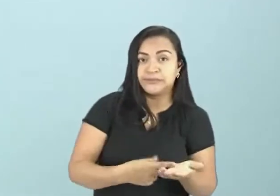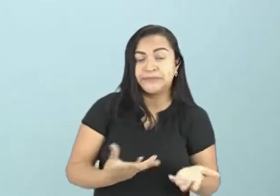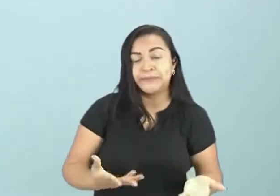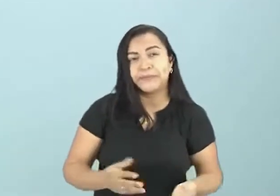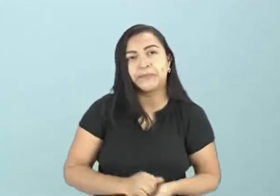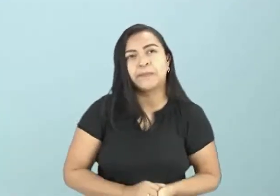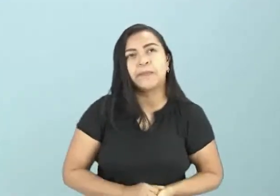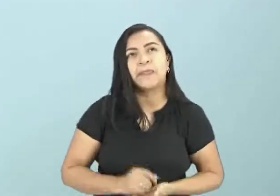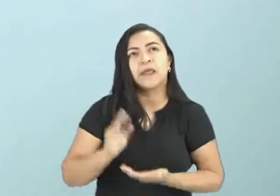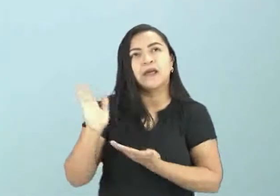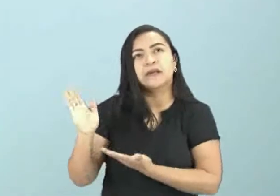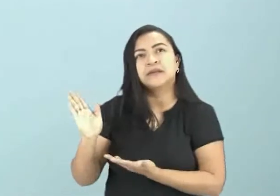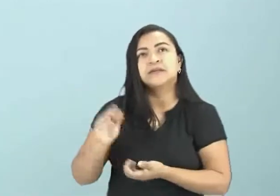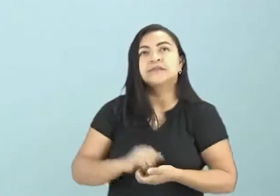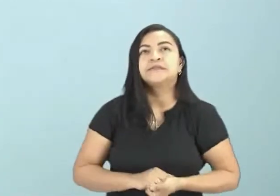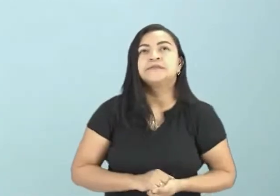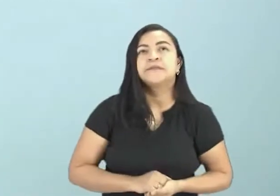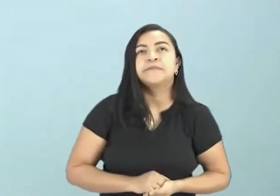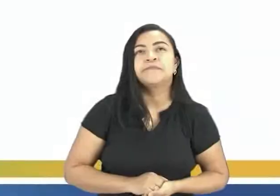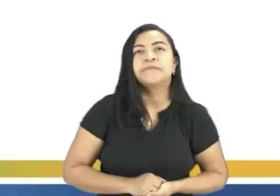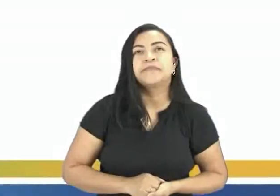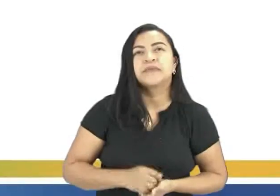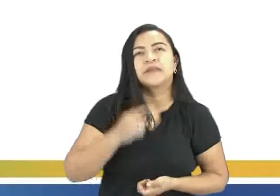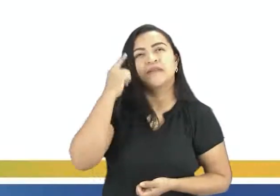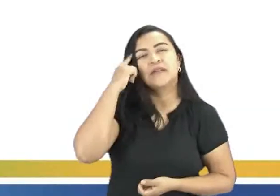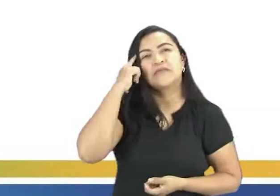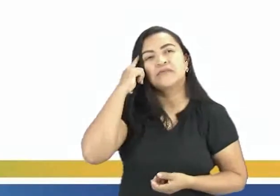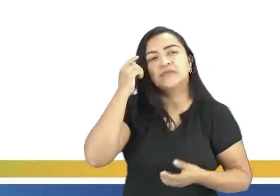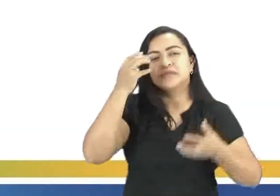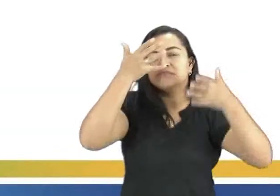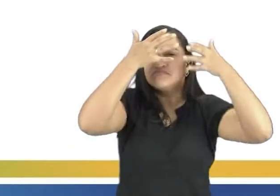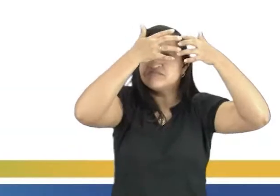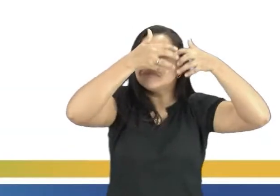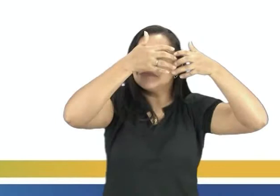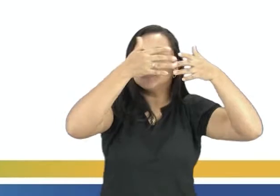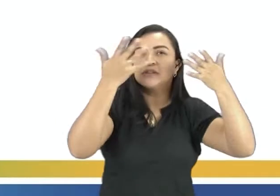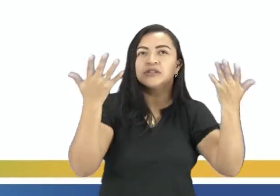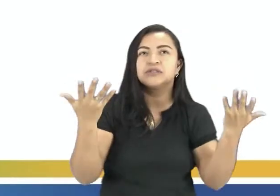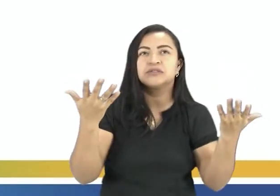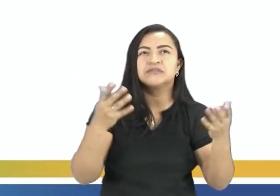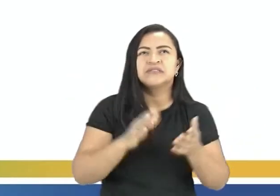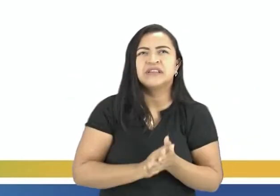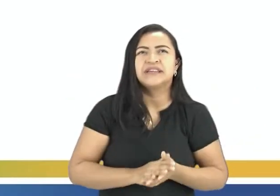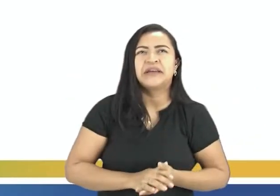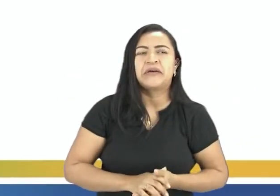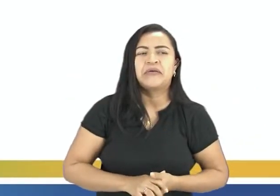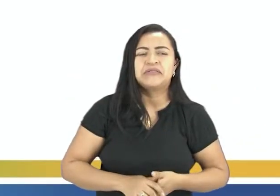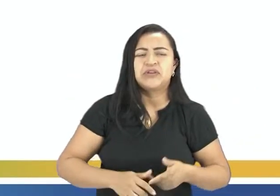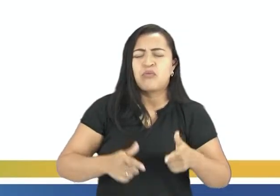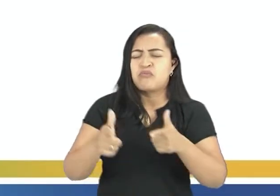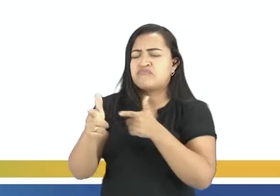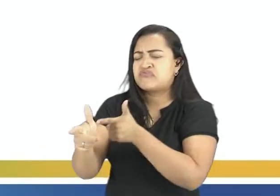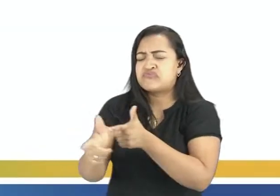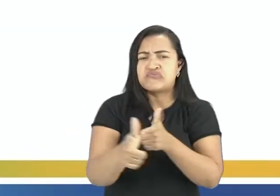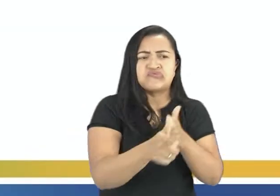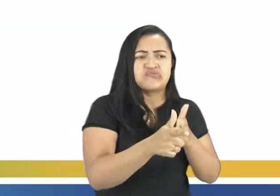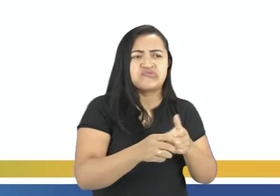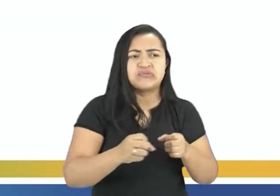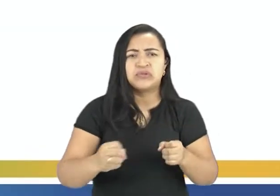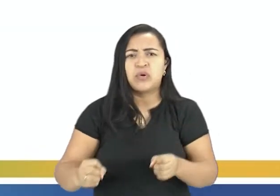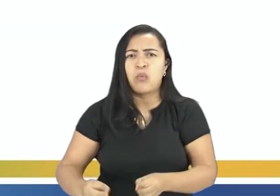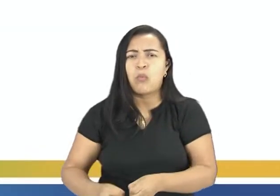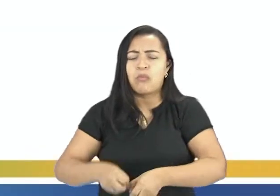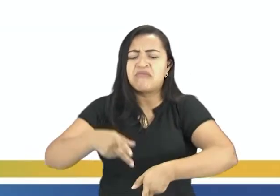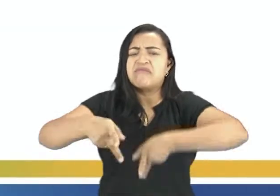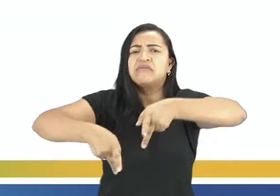Aqui, uma coisa que eu deixo para vocês aí raciocinarem em casa e até pesquisarem. Será que é um terrorismo ou uma resistência, todo esse movimento? E